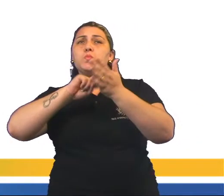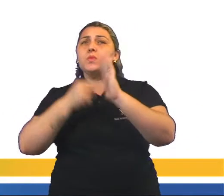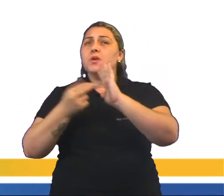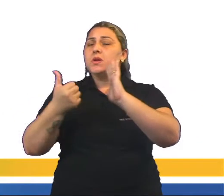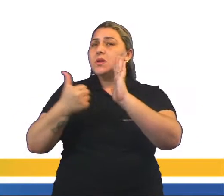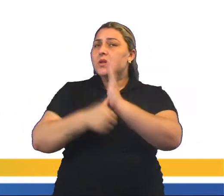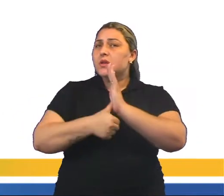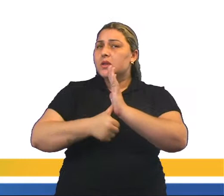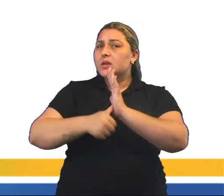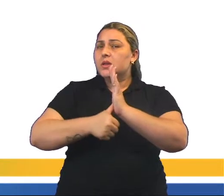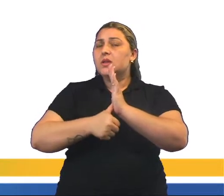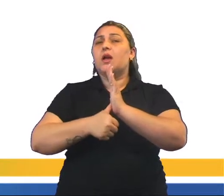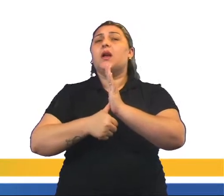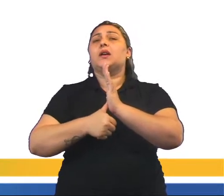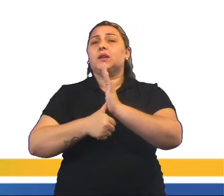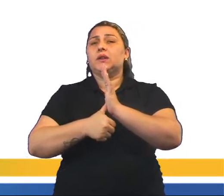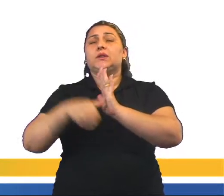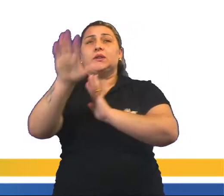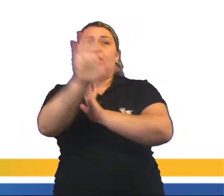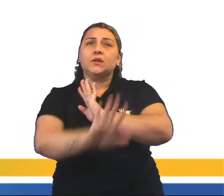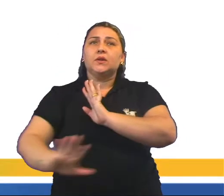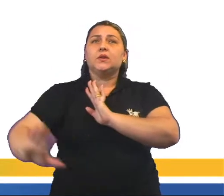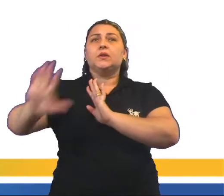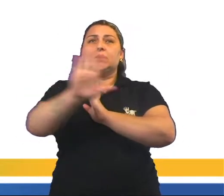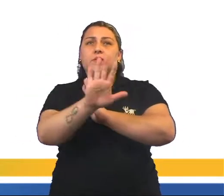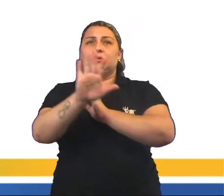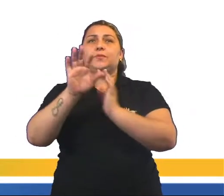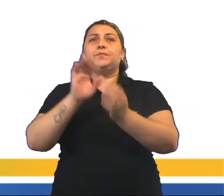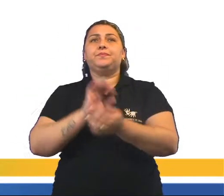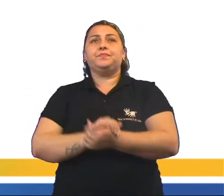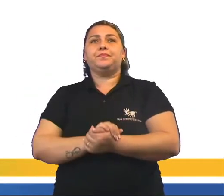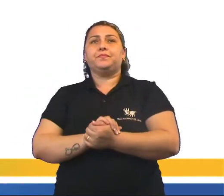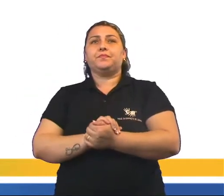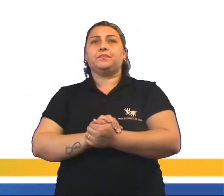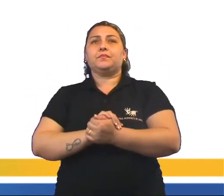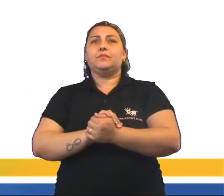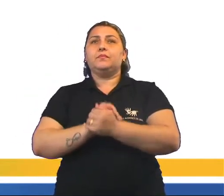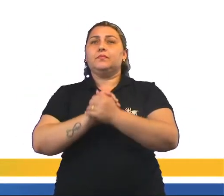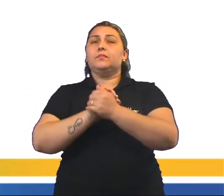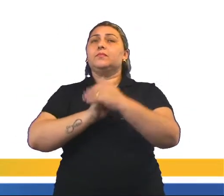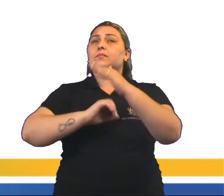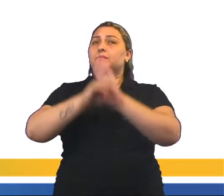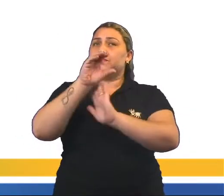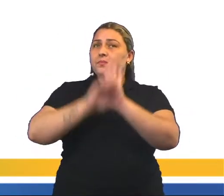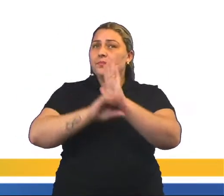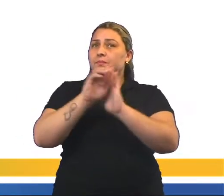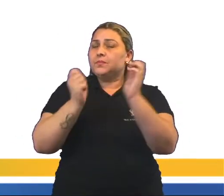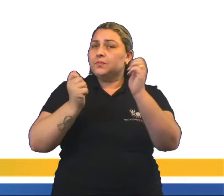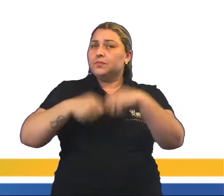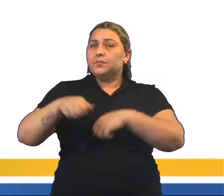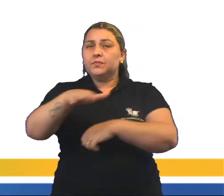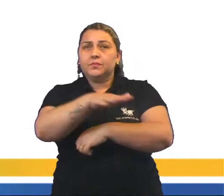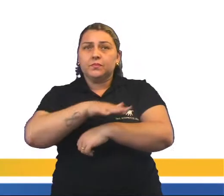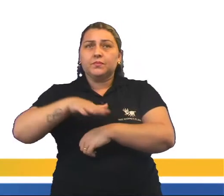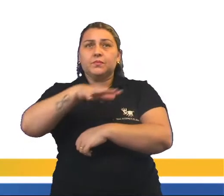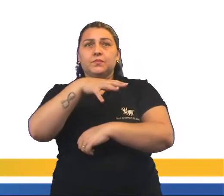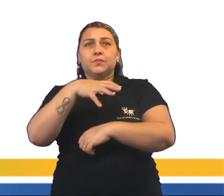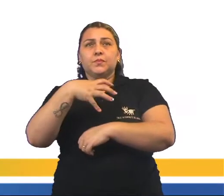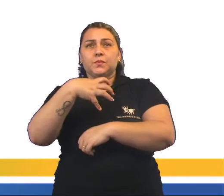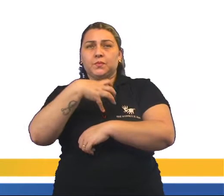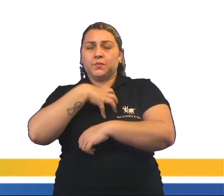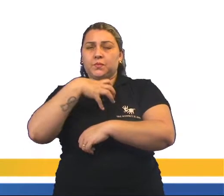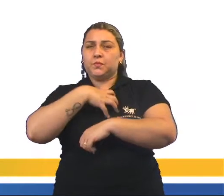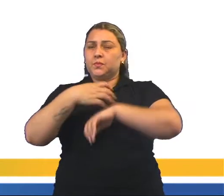Primeiro, nós vamos entender o que é identidade nacional. Identidade nacional é um conceito que indica a condição social e o sentimento